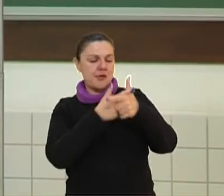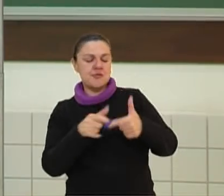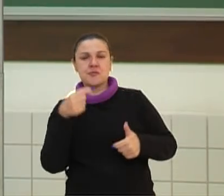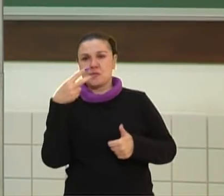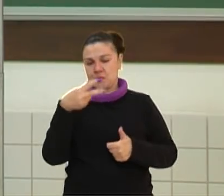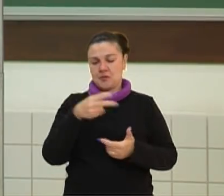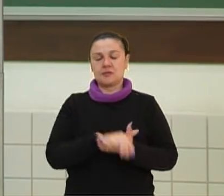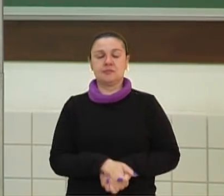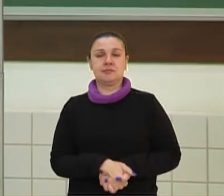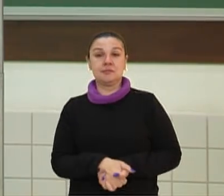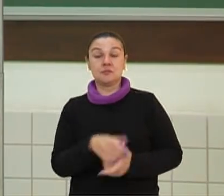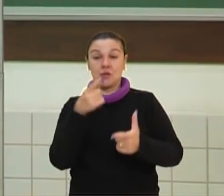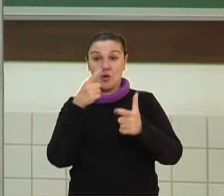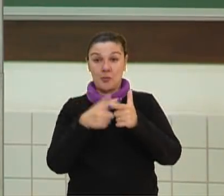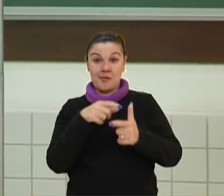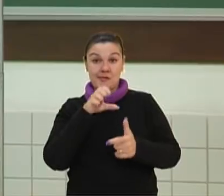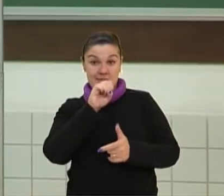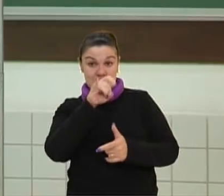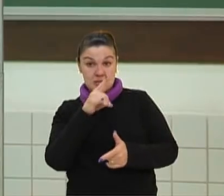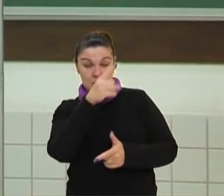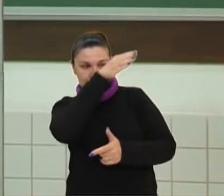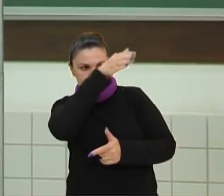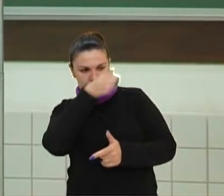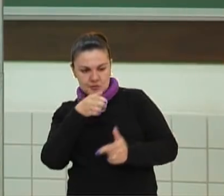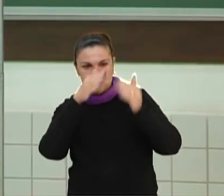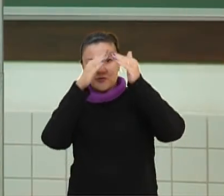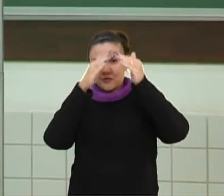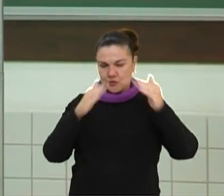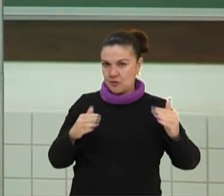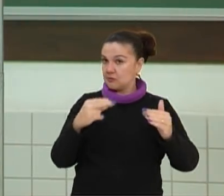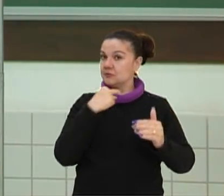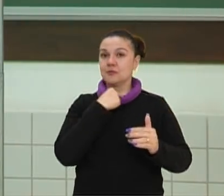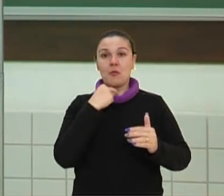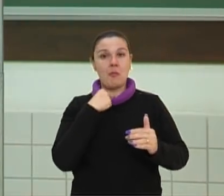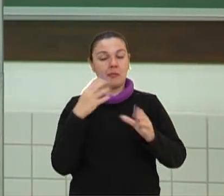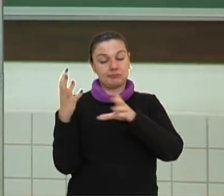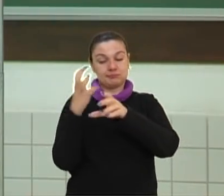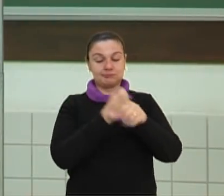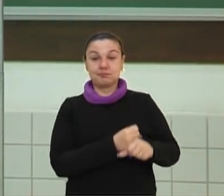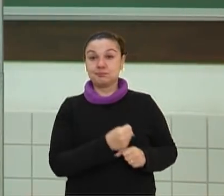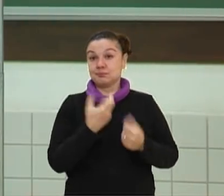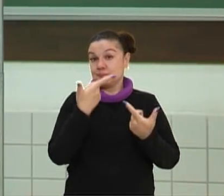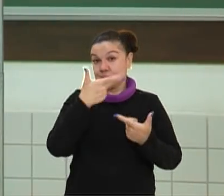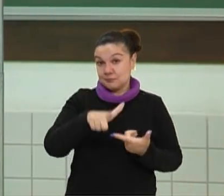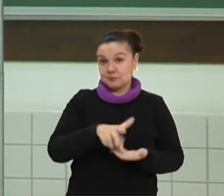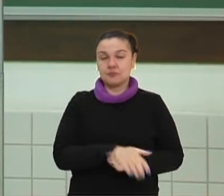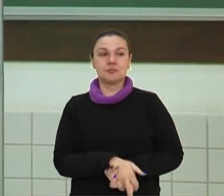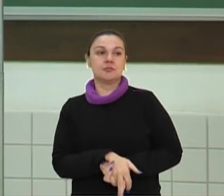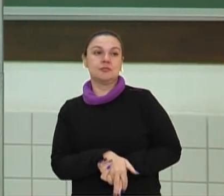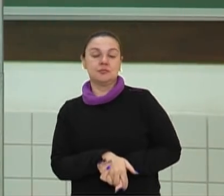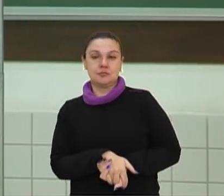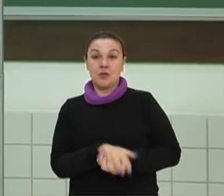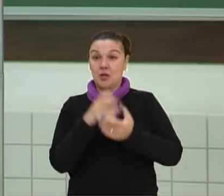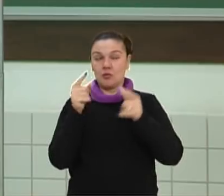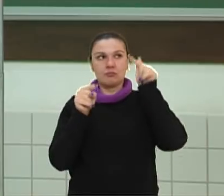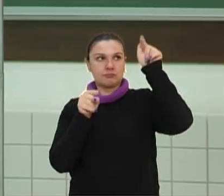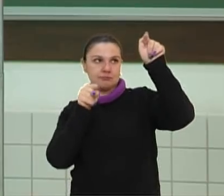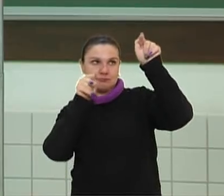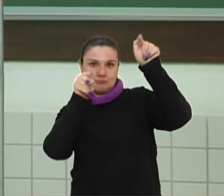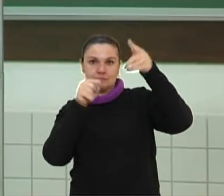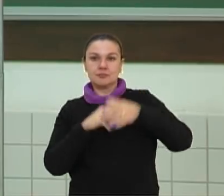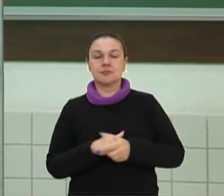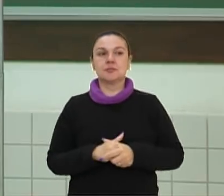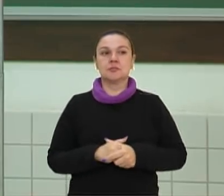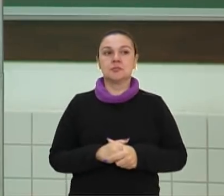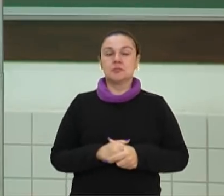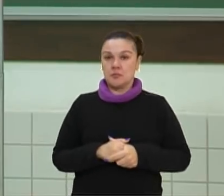2? Porque se você tem uma diagonal, ela não pode ser contada 2 vezes, né? Mesmo que ela está ligada em 2 vértices, tá bom?